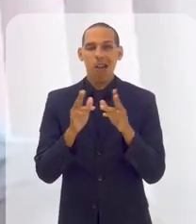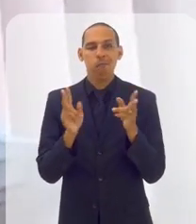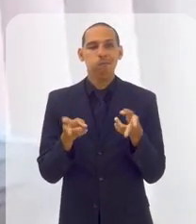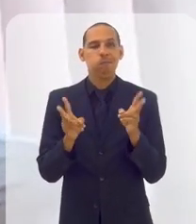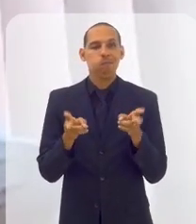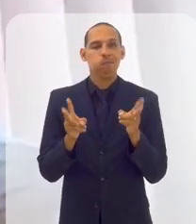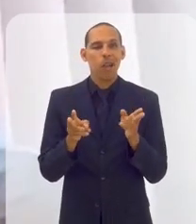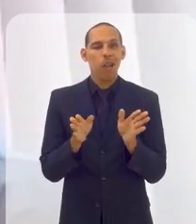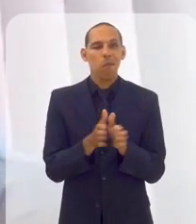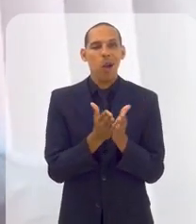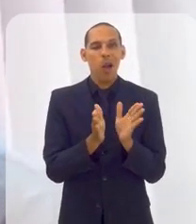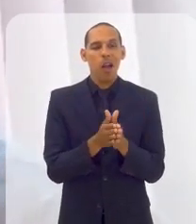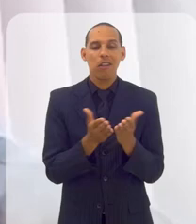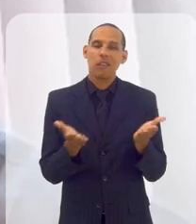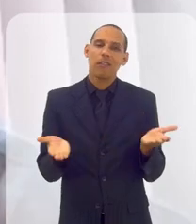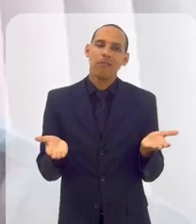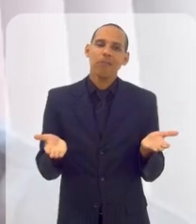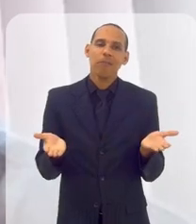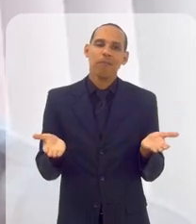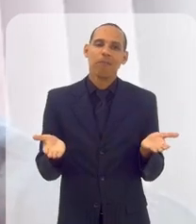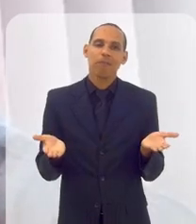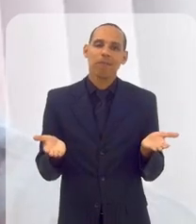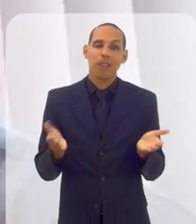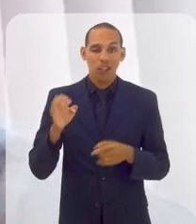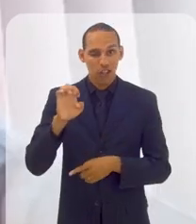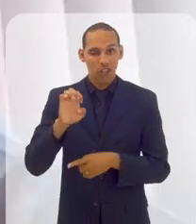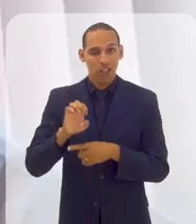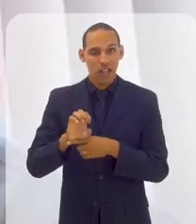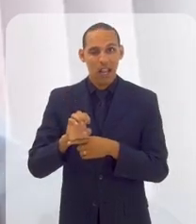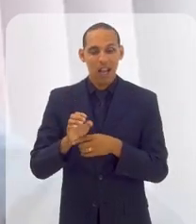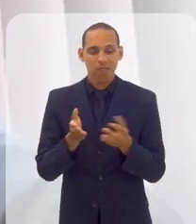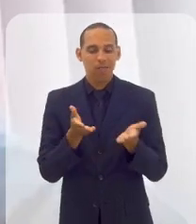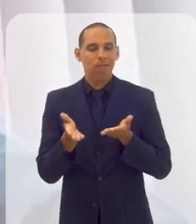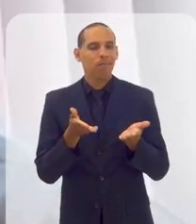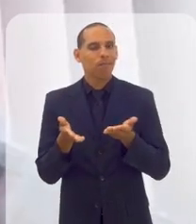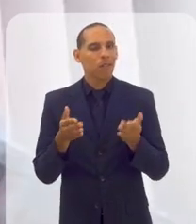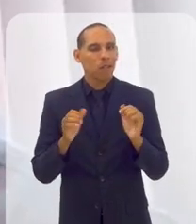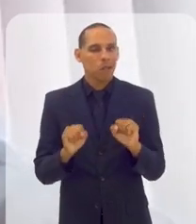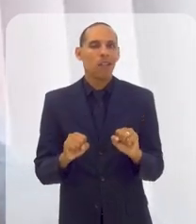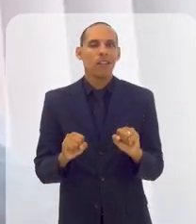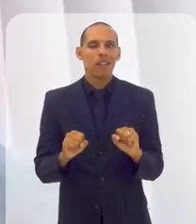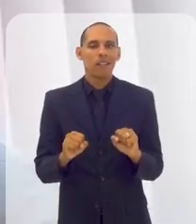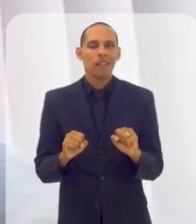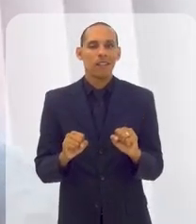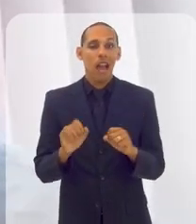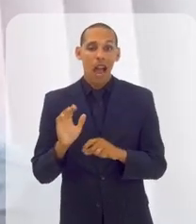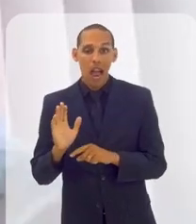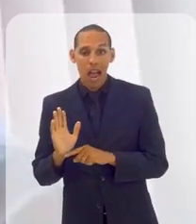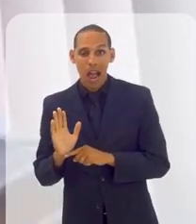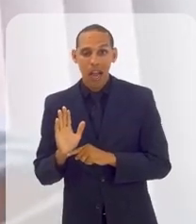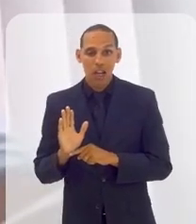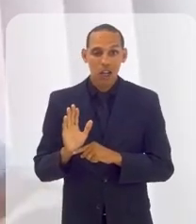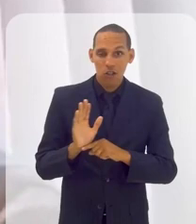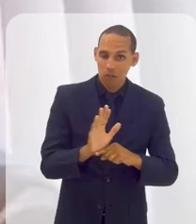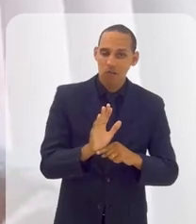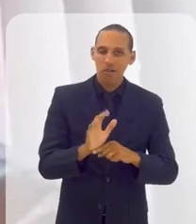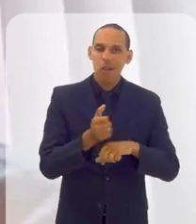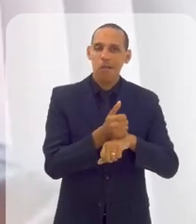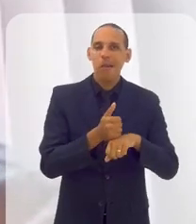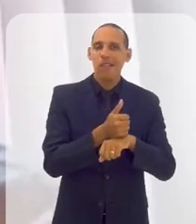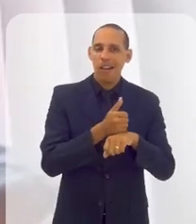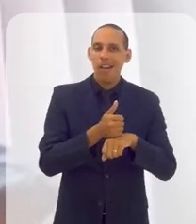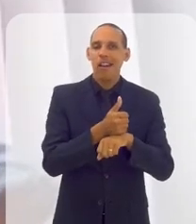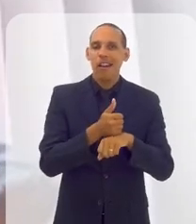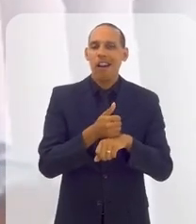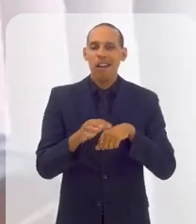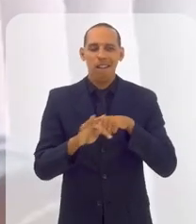espaço local continua carente. Então, é preciso, o Estado pode fazer uma mediação que, ao mesmo tempo, favoreça uma série